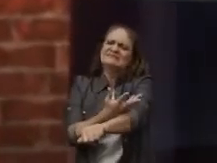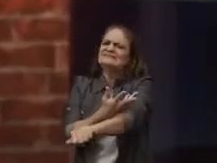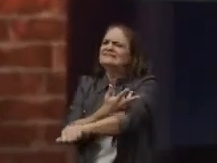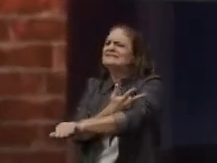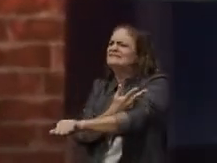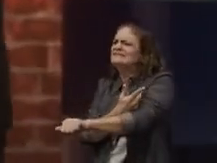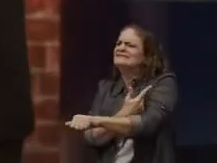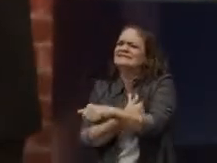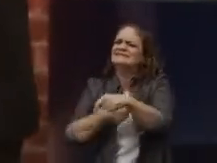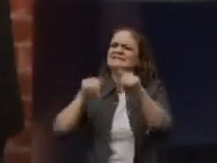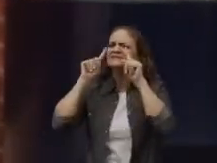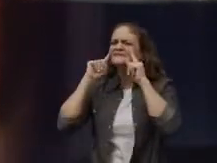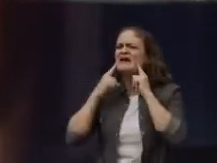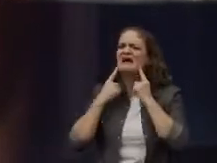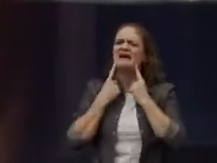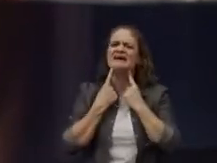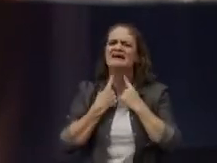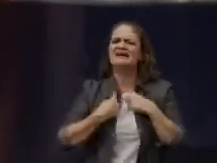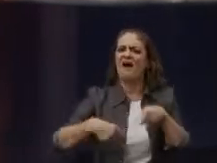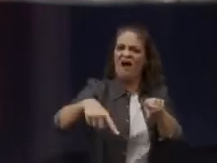voltar,